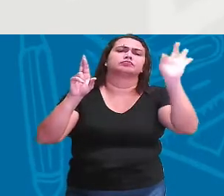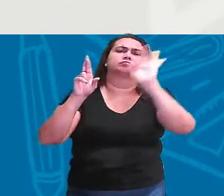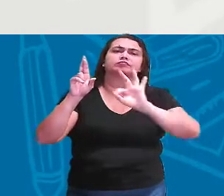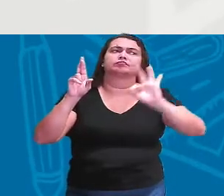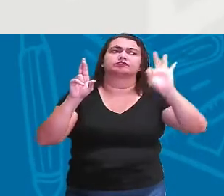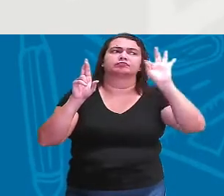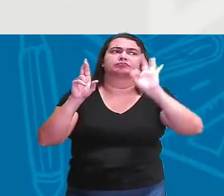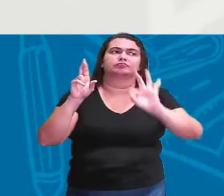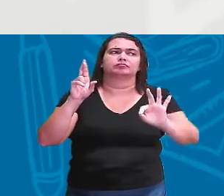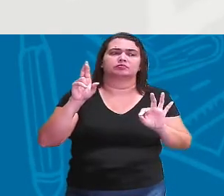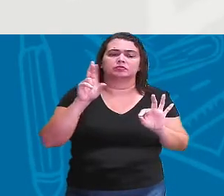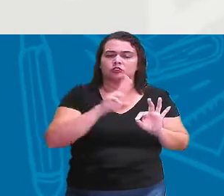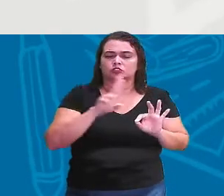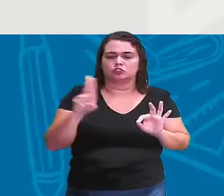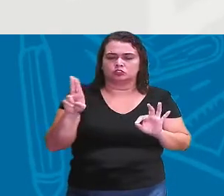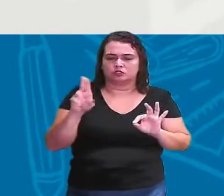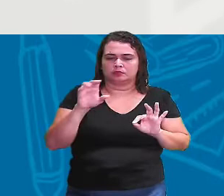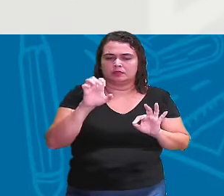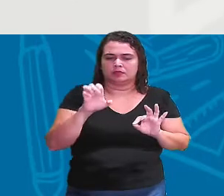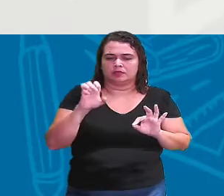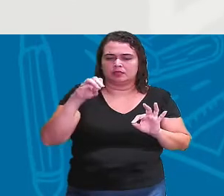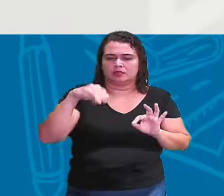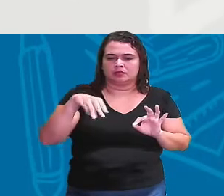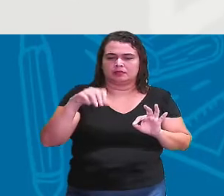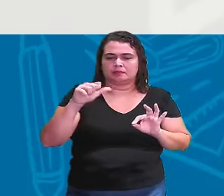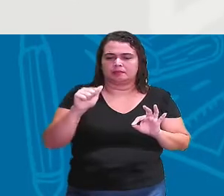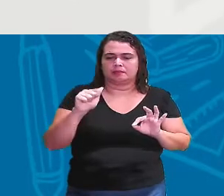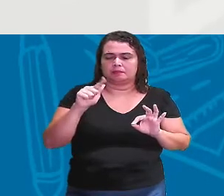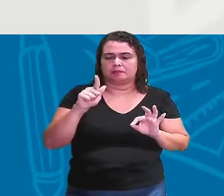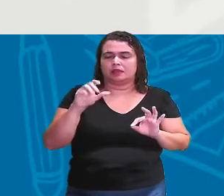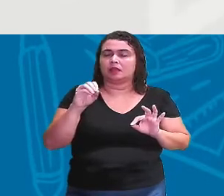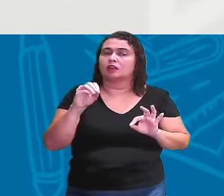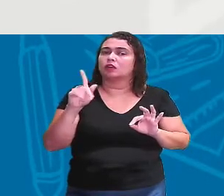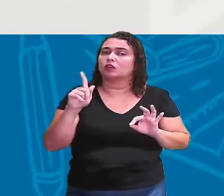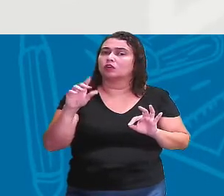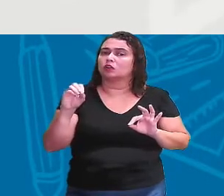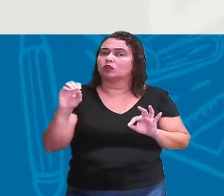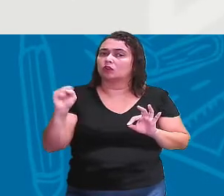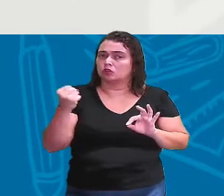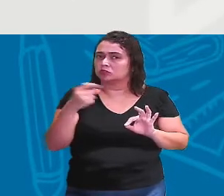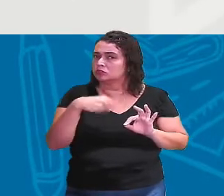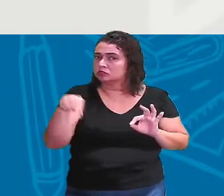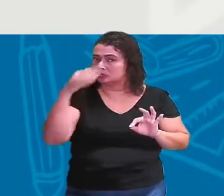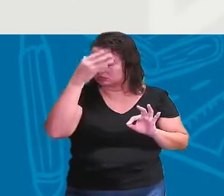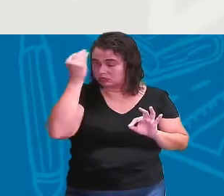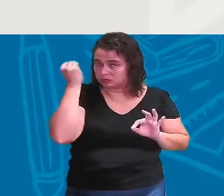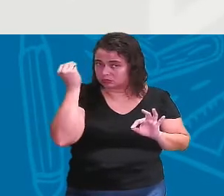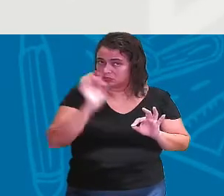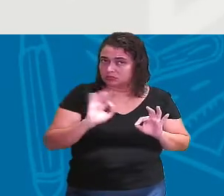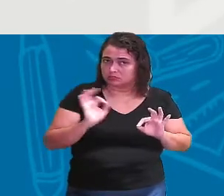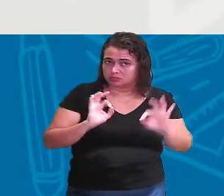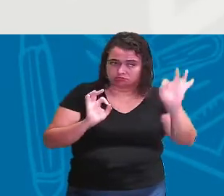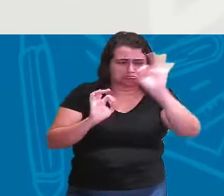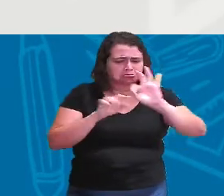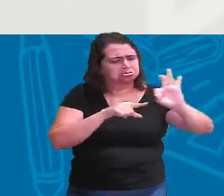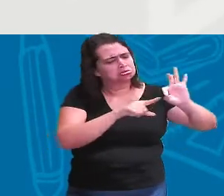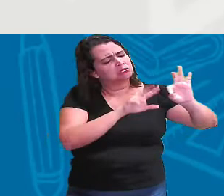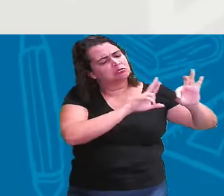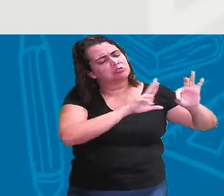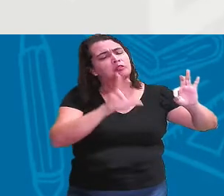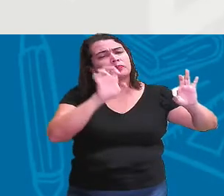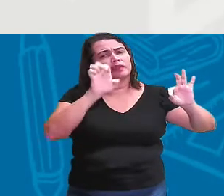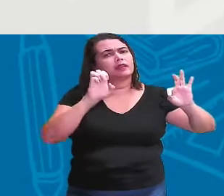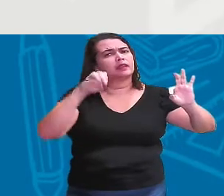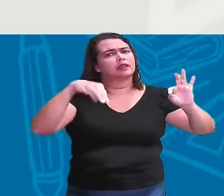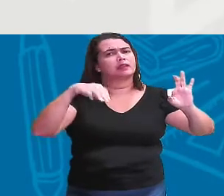um inseto chamado de hemagogos. Não esquece isso, tá? Porque é importante você ter consciência disso. Agora, quando